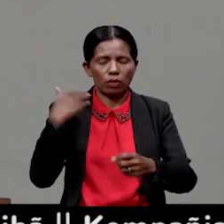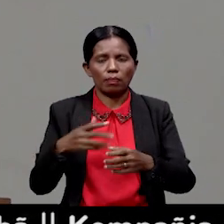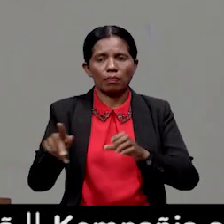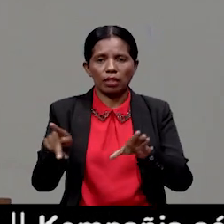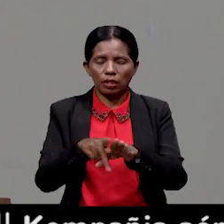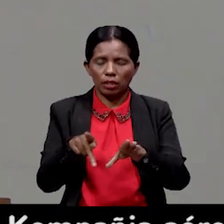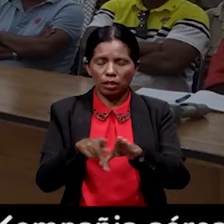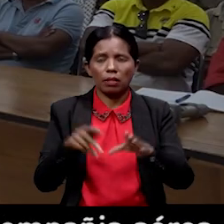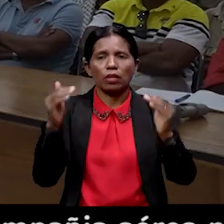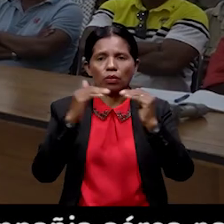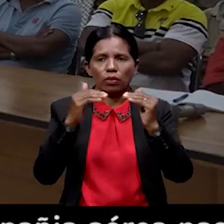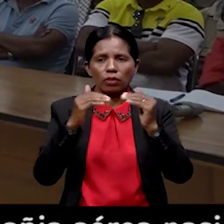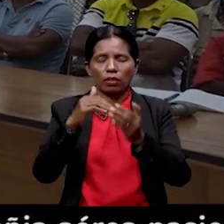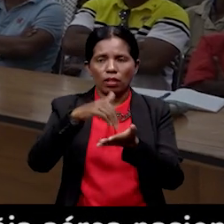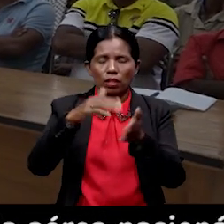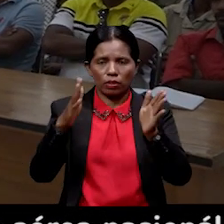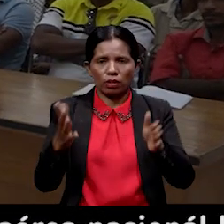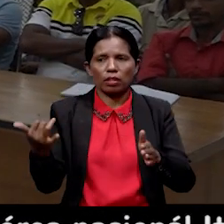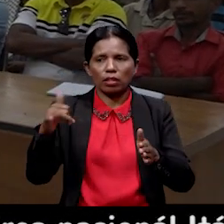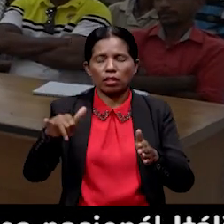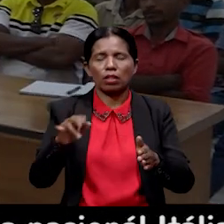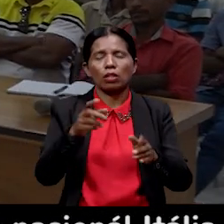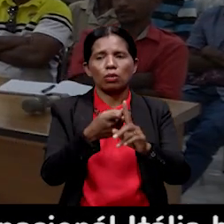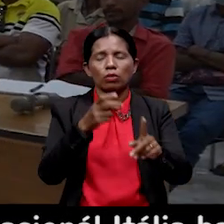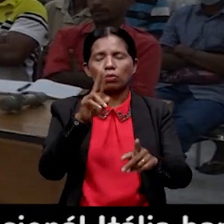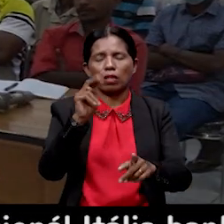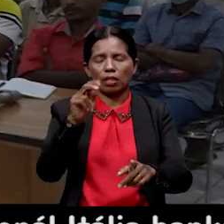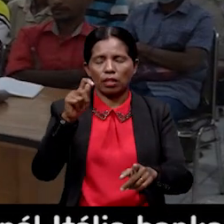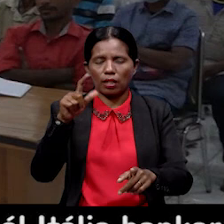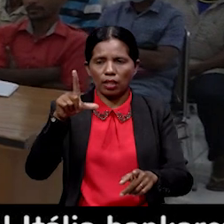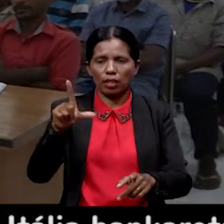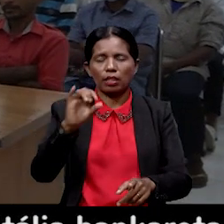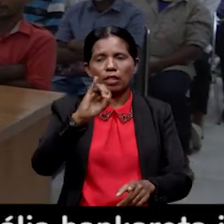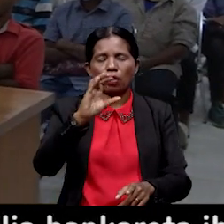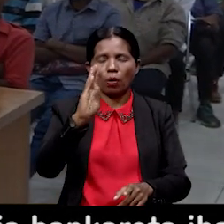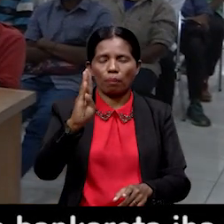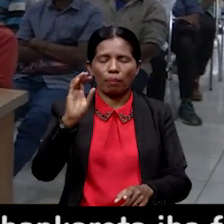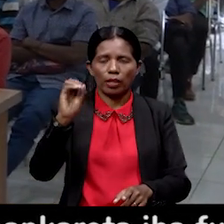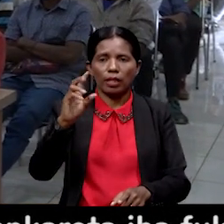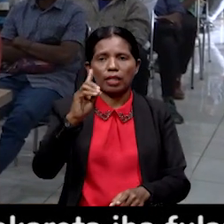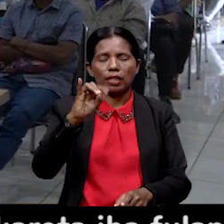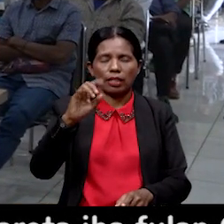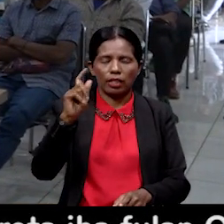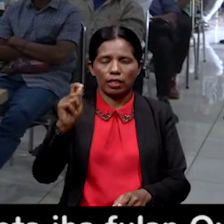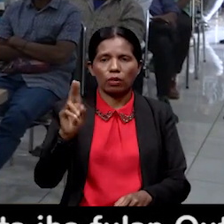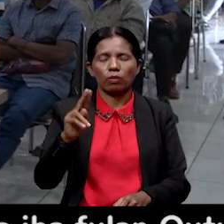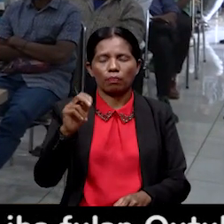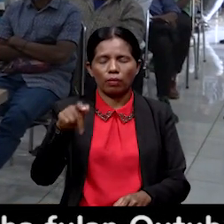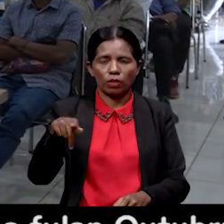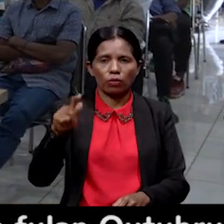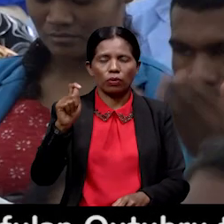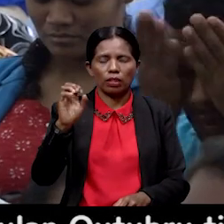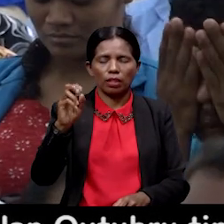ia seminário ne, estudante Sira Husi UNITL, IOB, DIT, UNPAS, UNITAL,